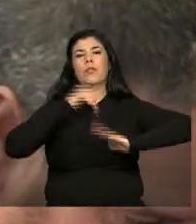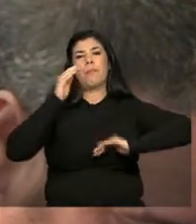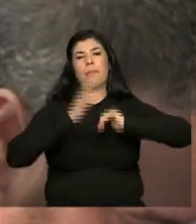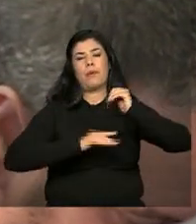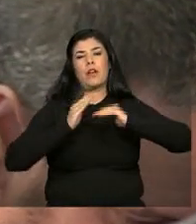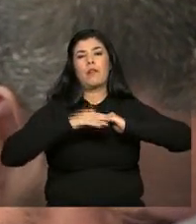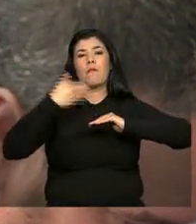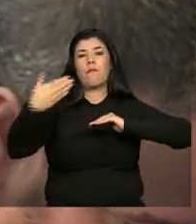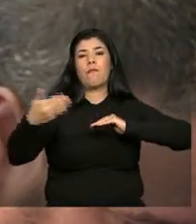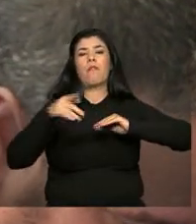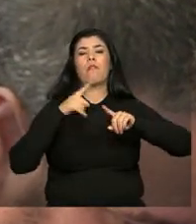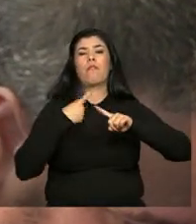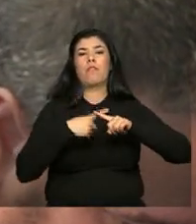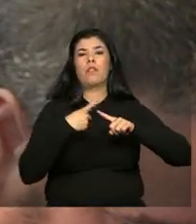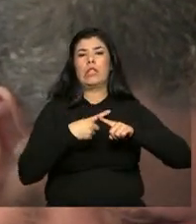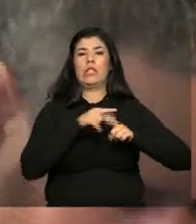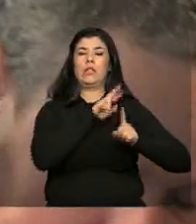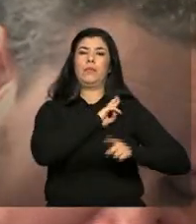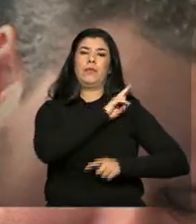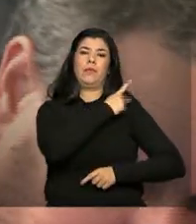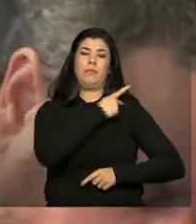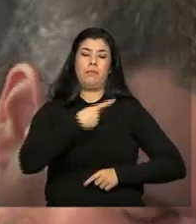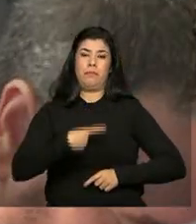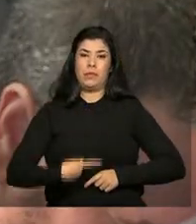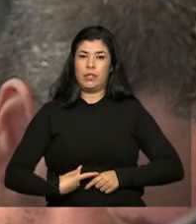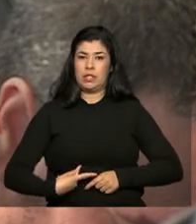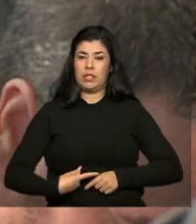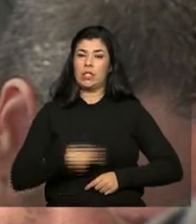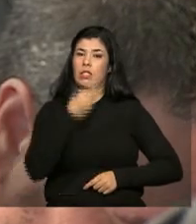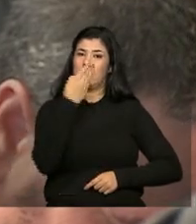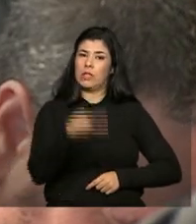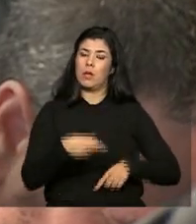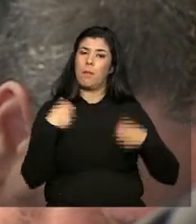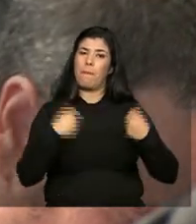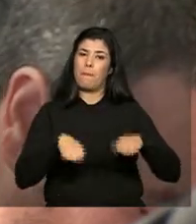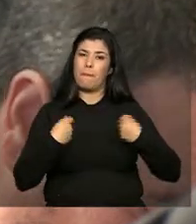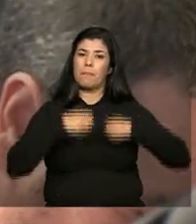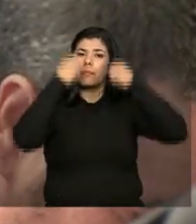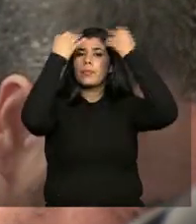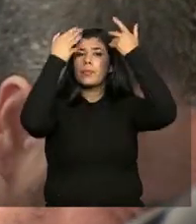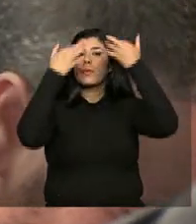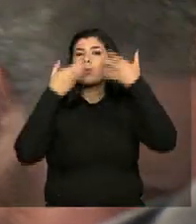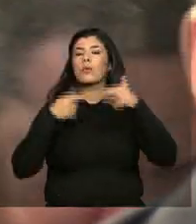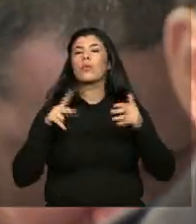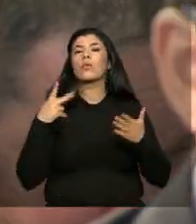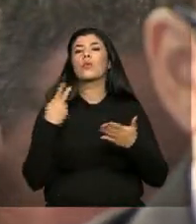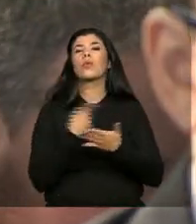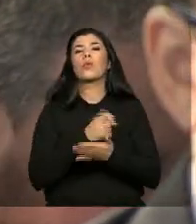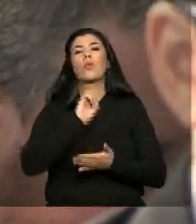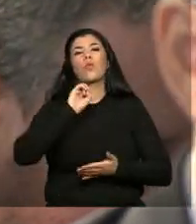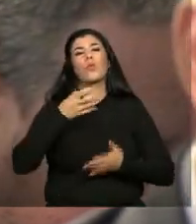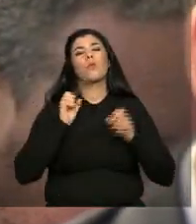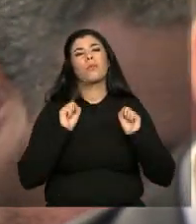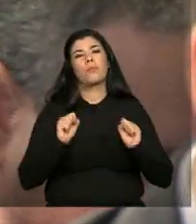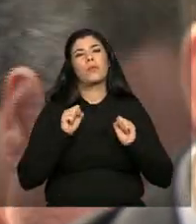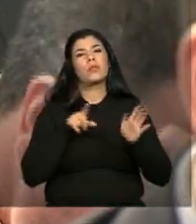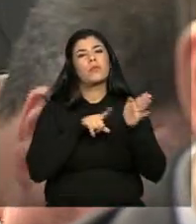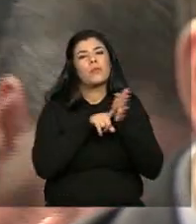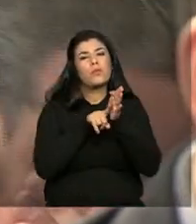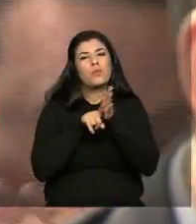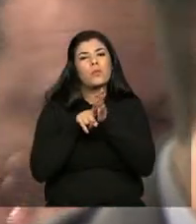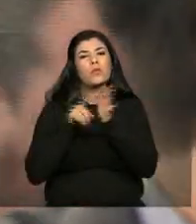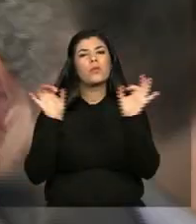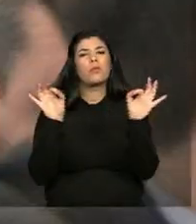exercício da presidência e que sendo assim ela então teria de explicar o caso olho está sujeito a investigações